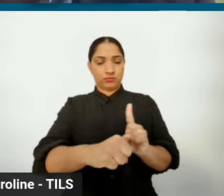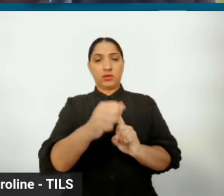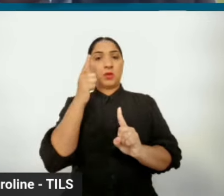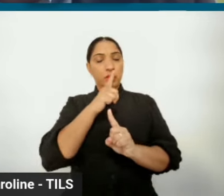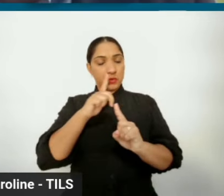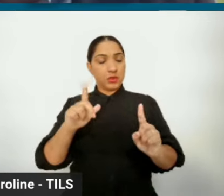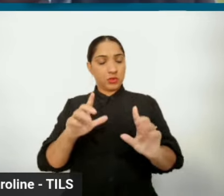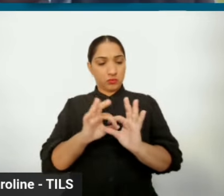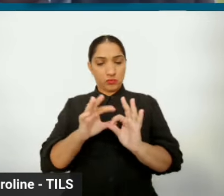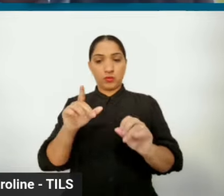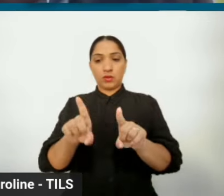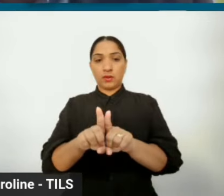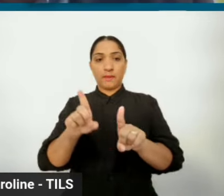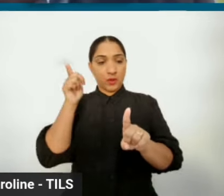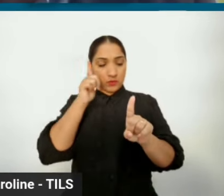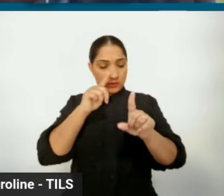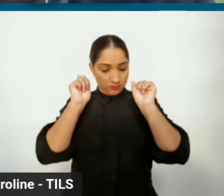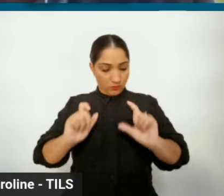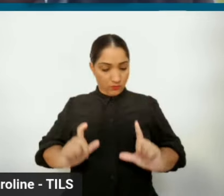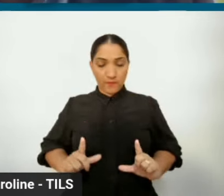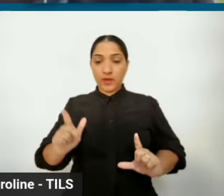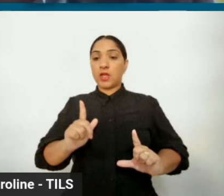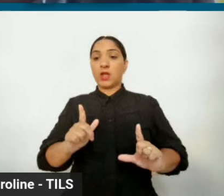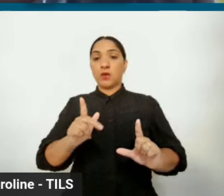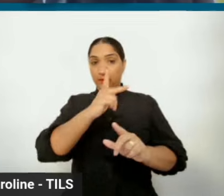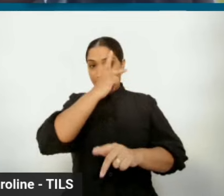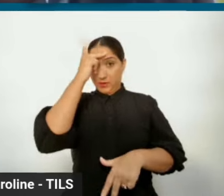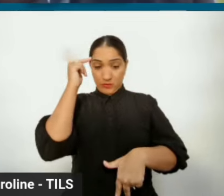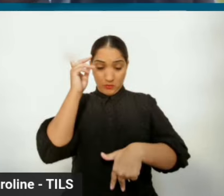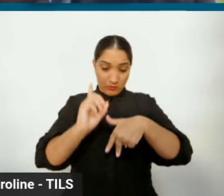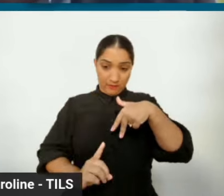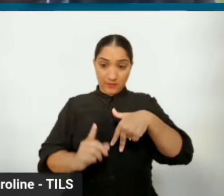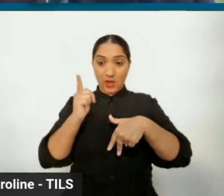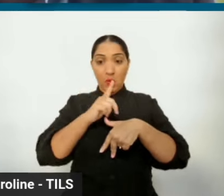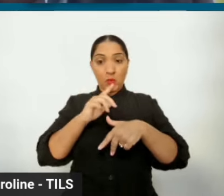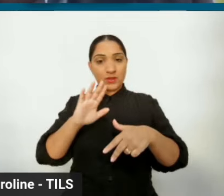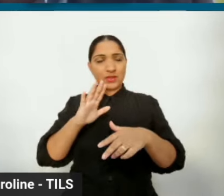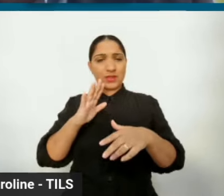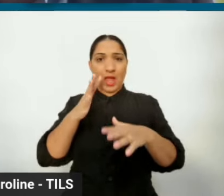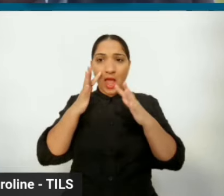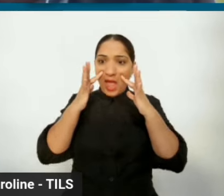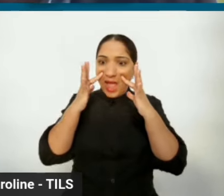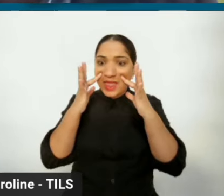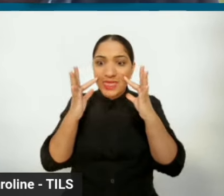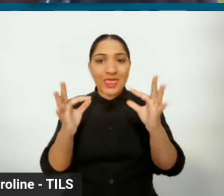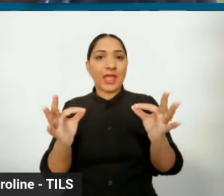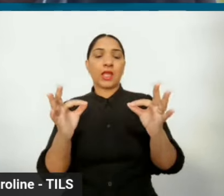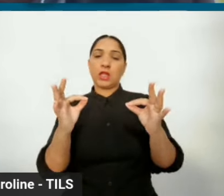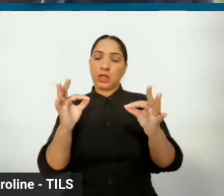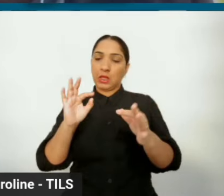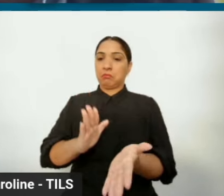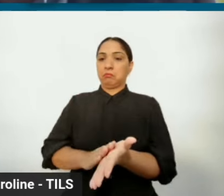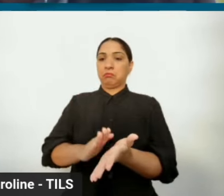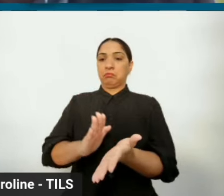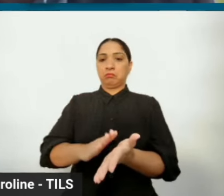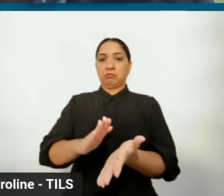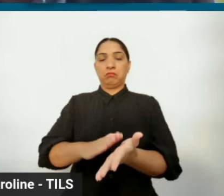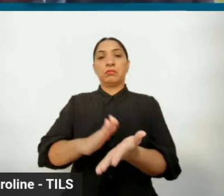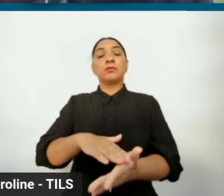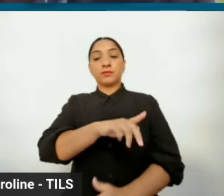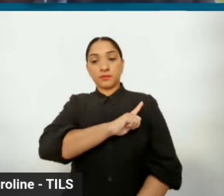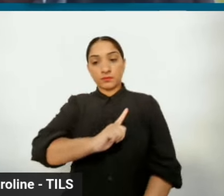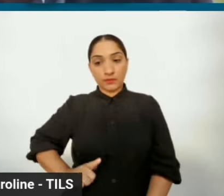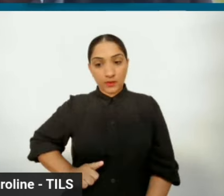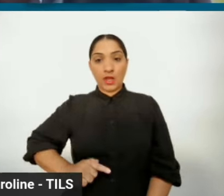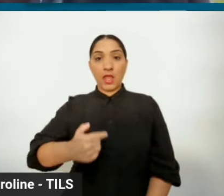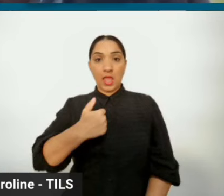deficiência, suas entidades representativas estão muito atentas, cobrando do governo, como deve ser sempre, digo,